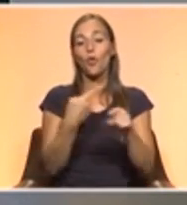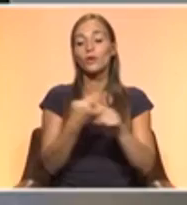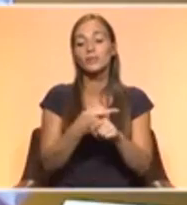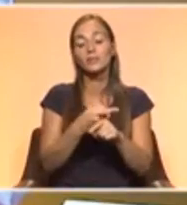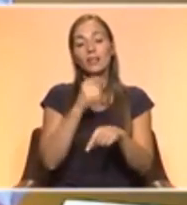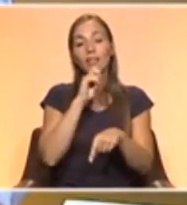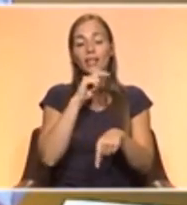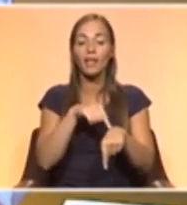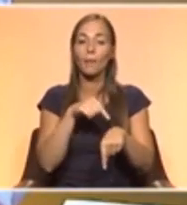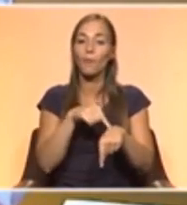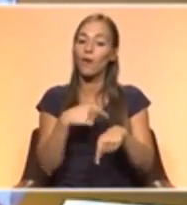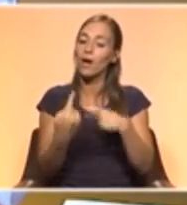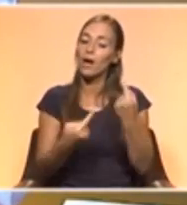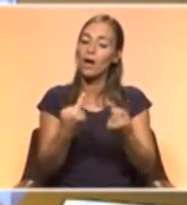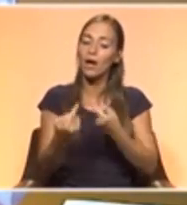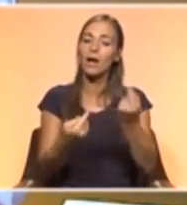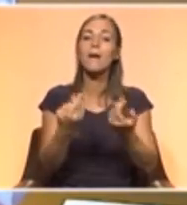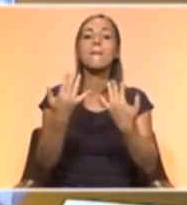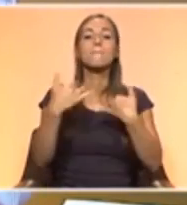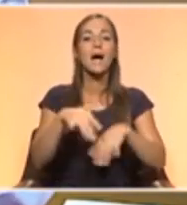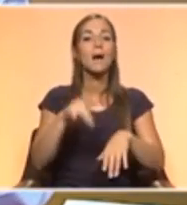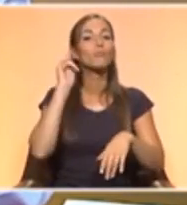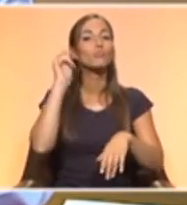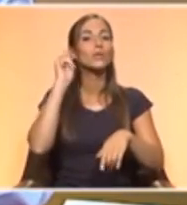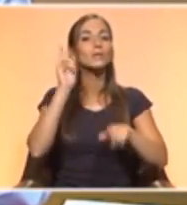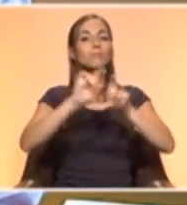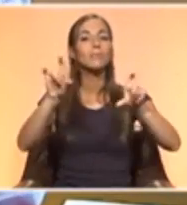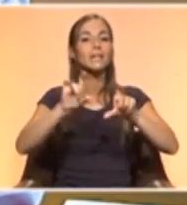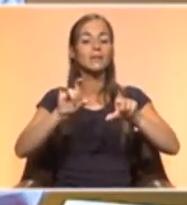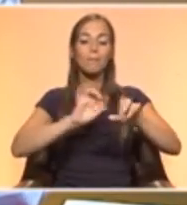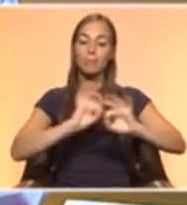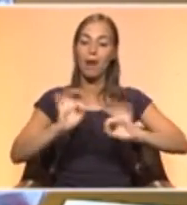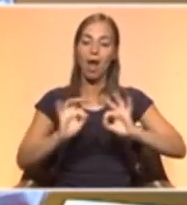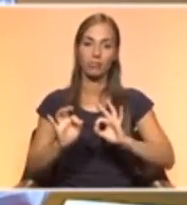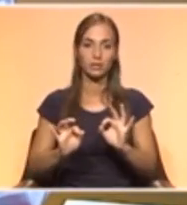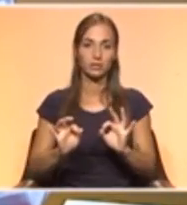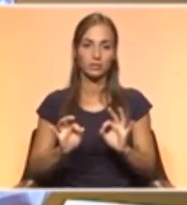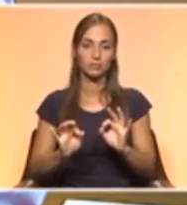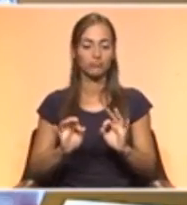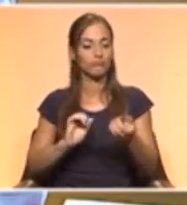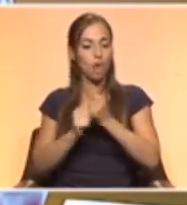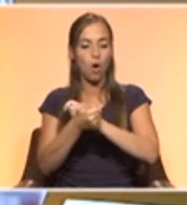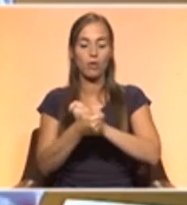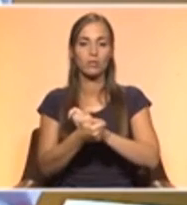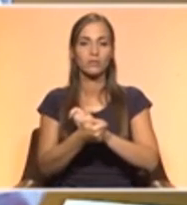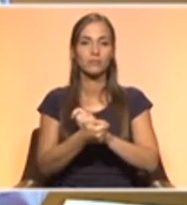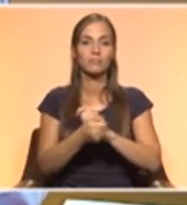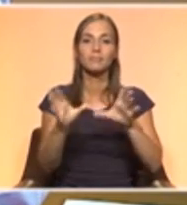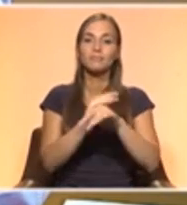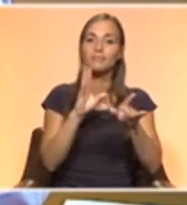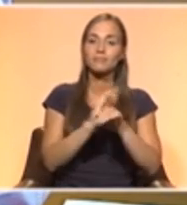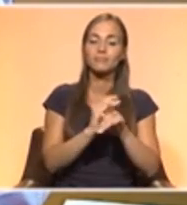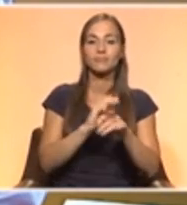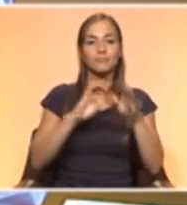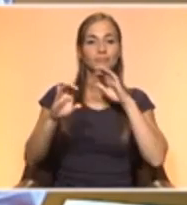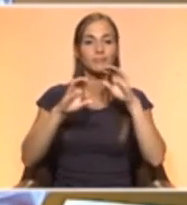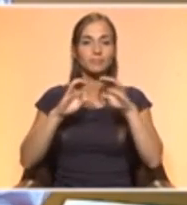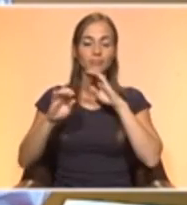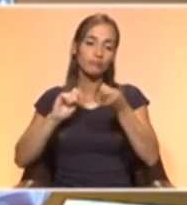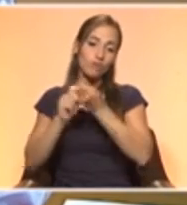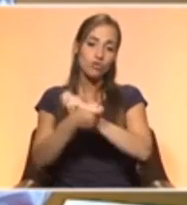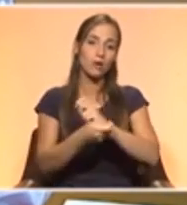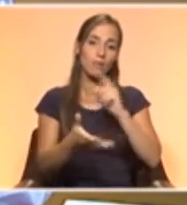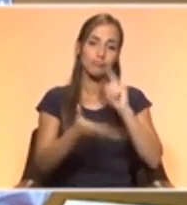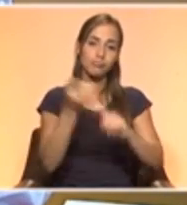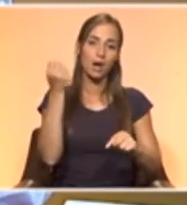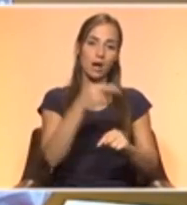seu tempo mas é importante é que as empresas estejam Preparadas para rapidamente conseguir que que o marketing e e a comunicação em si e possa tiar partid